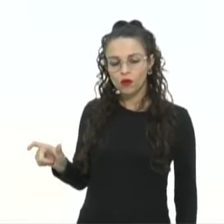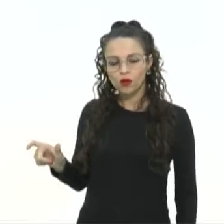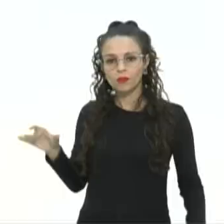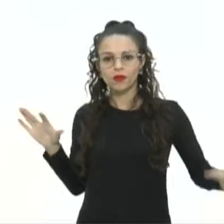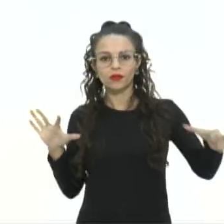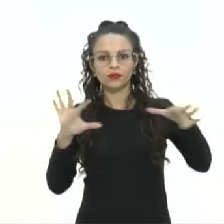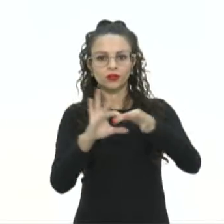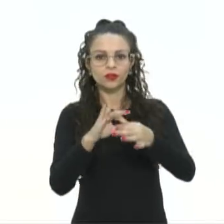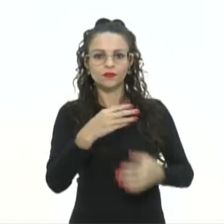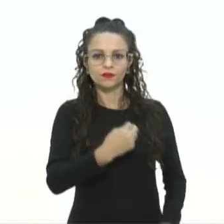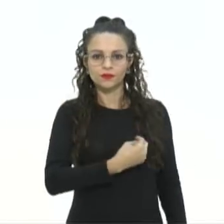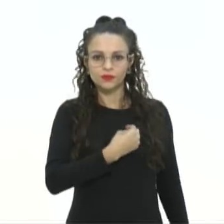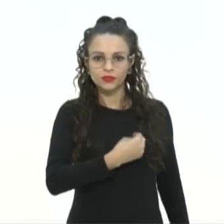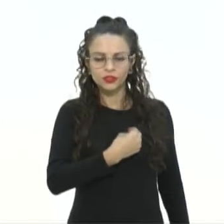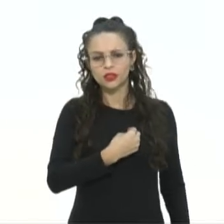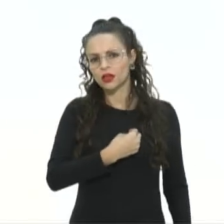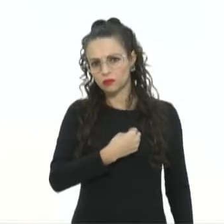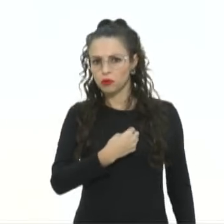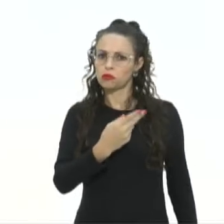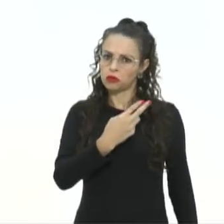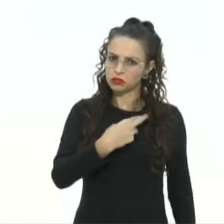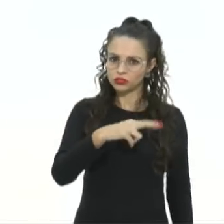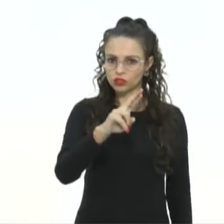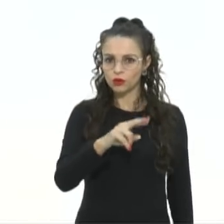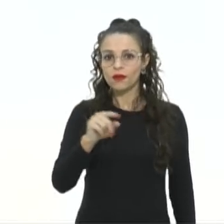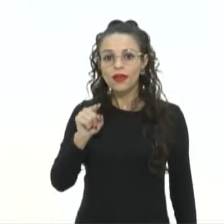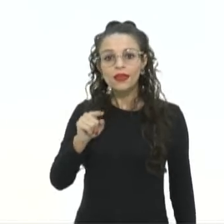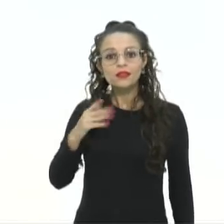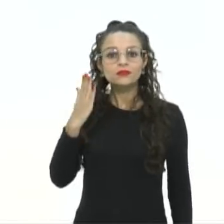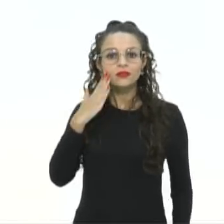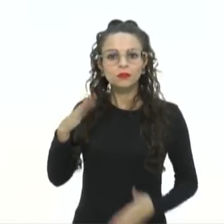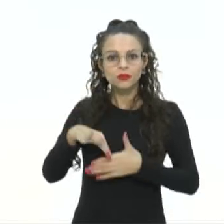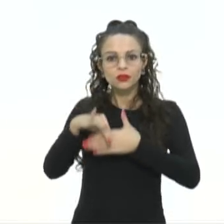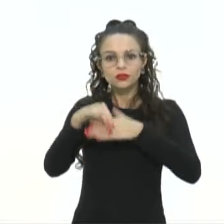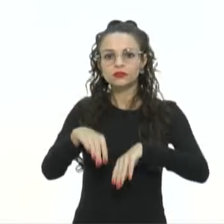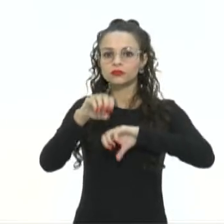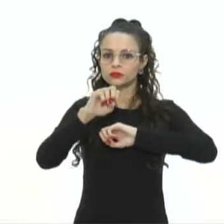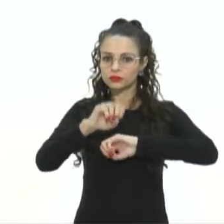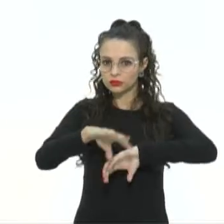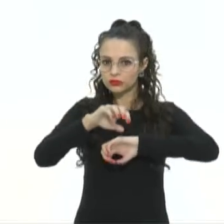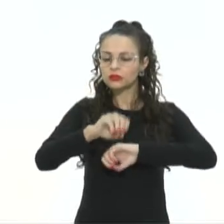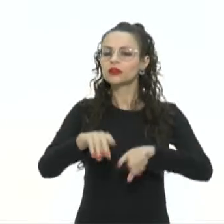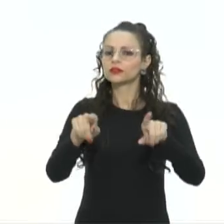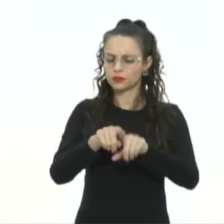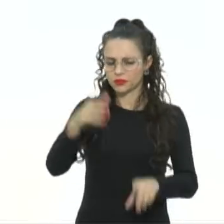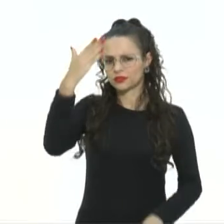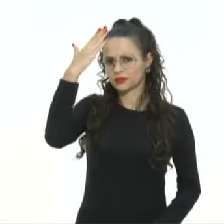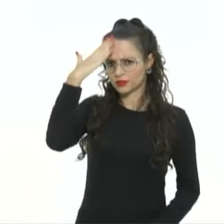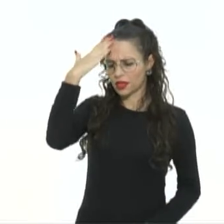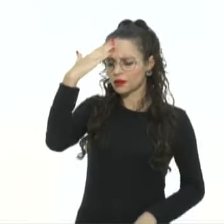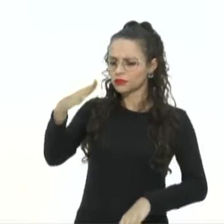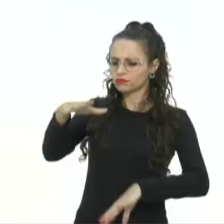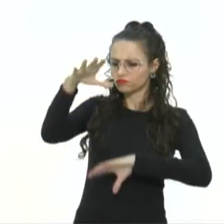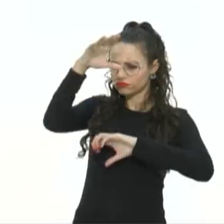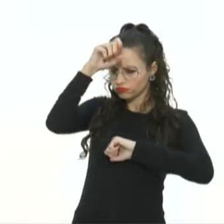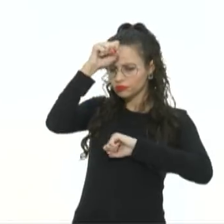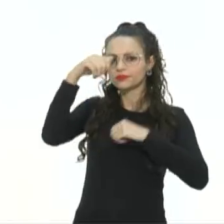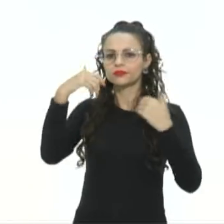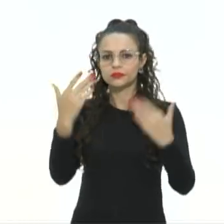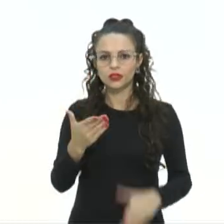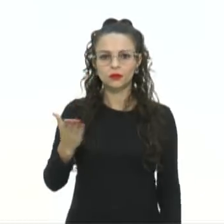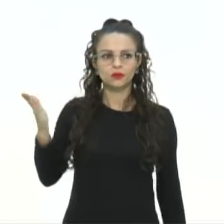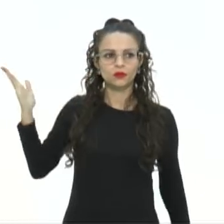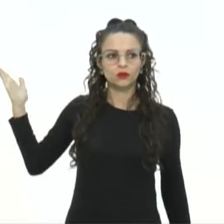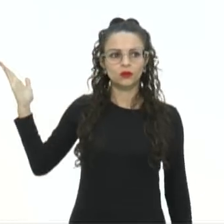ambiente de vida, ou sua religião. É aquele que sabe ensinar e também sabe aprender. Então aqui você tem a figura